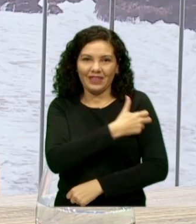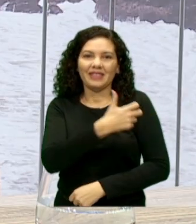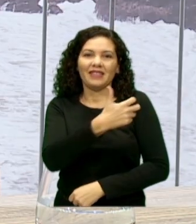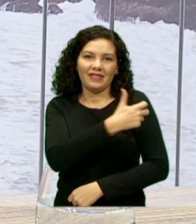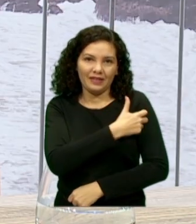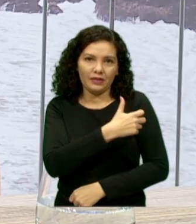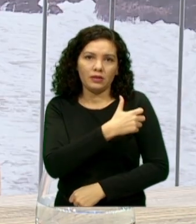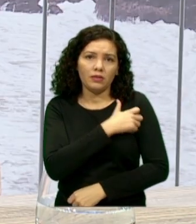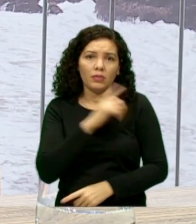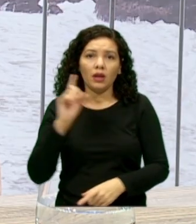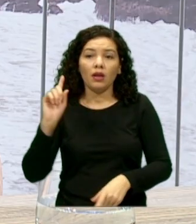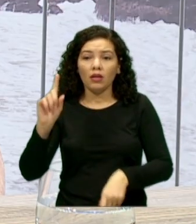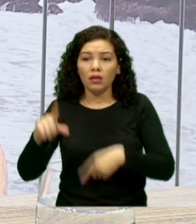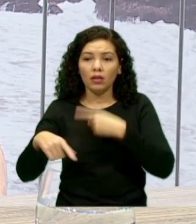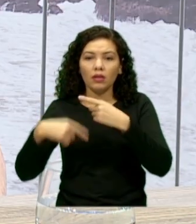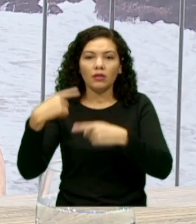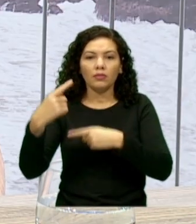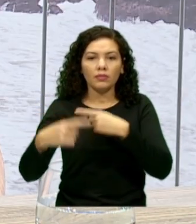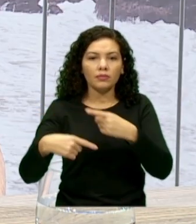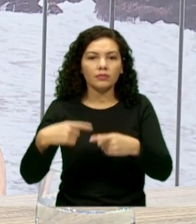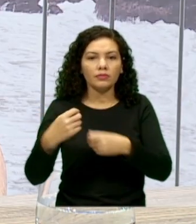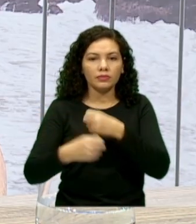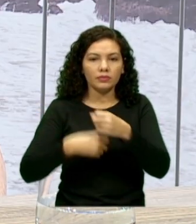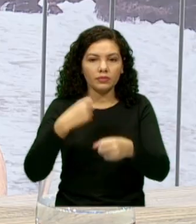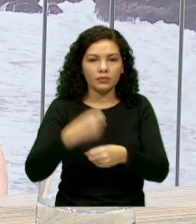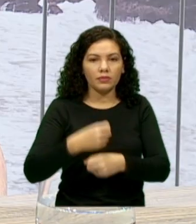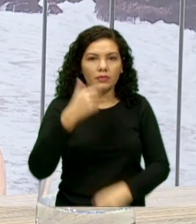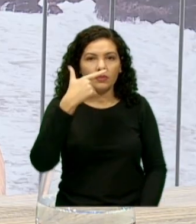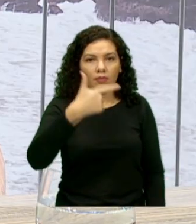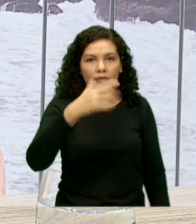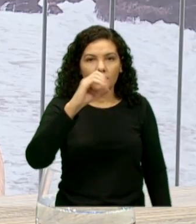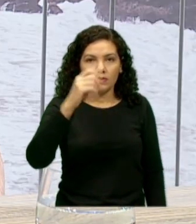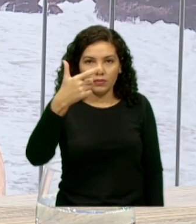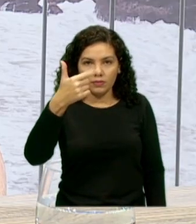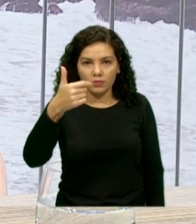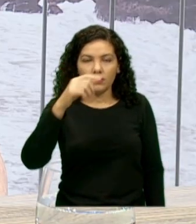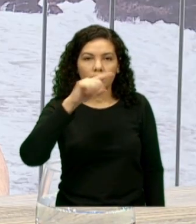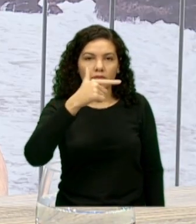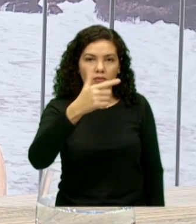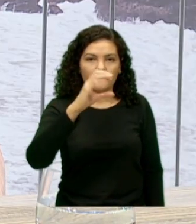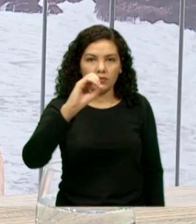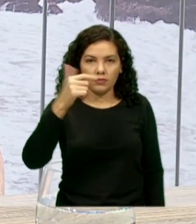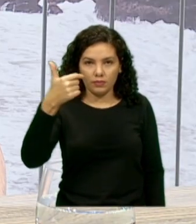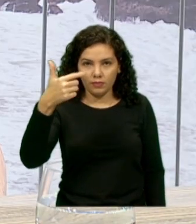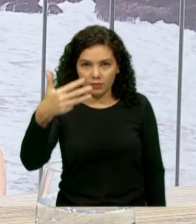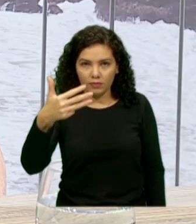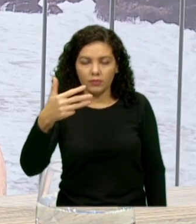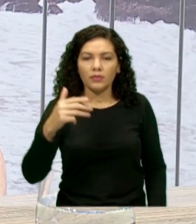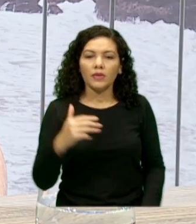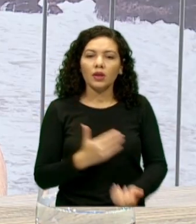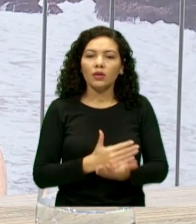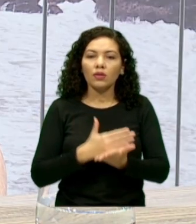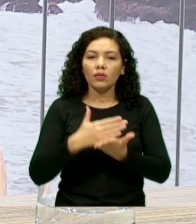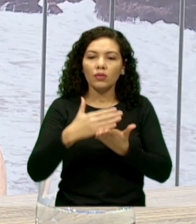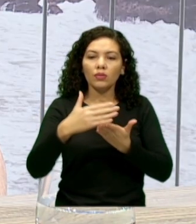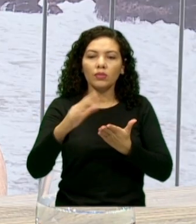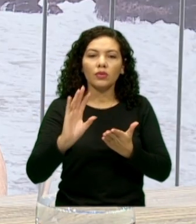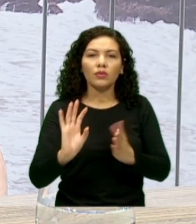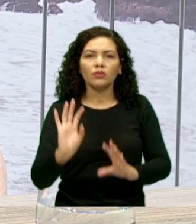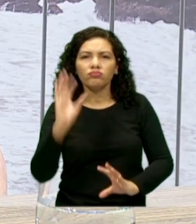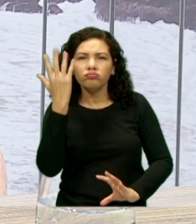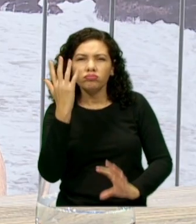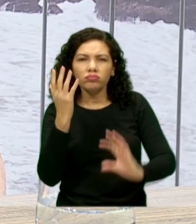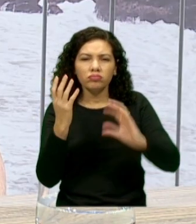E lá pelos anos de 2012, 2013, começaram a surgir